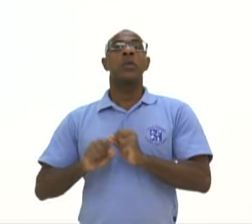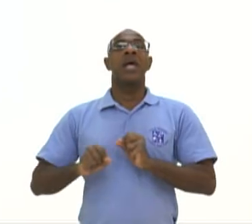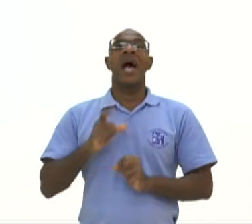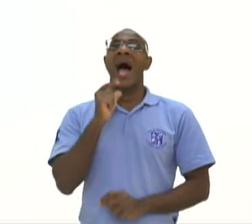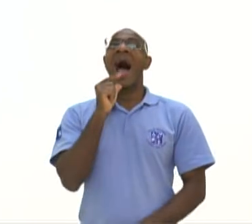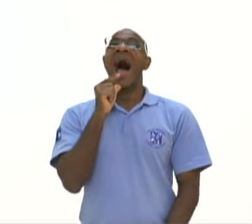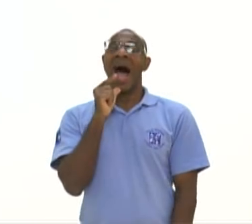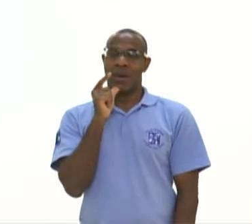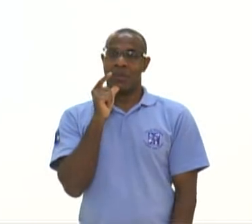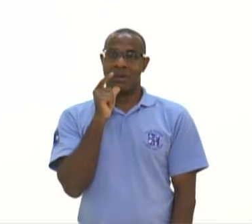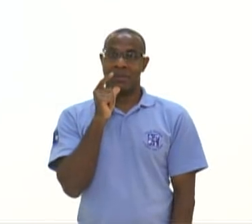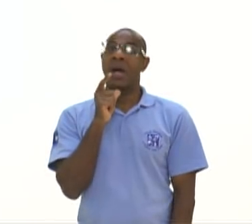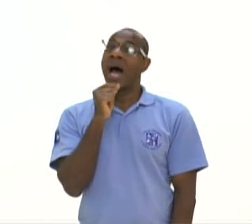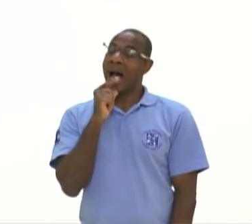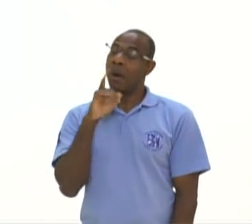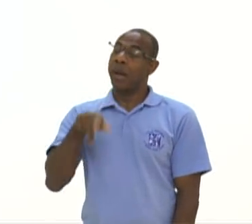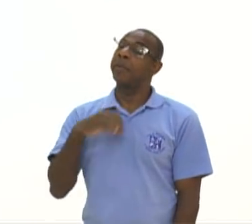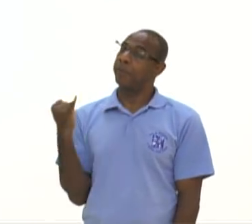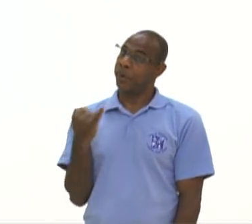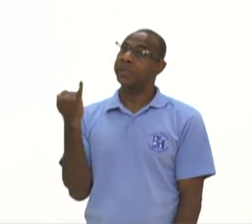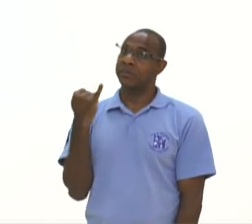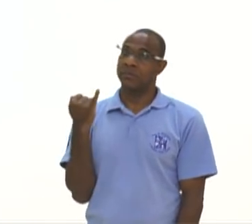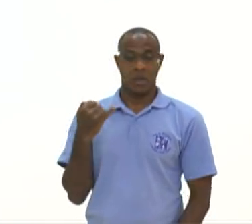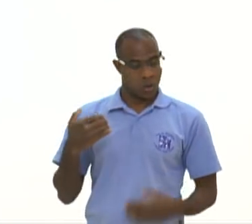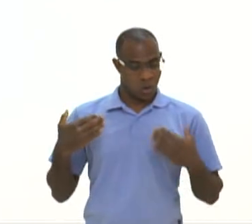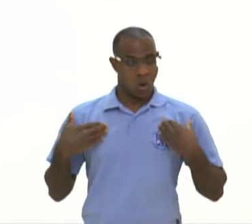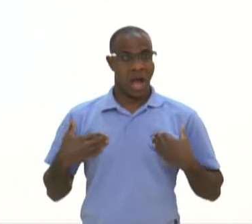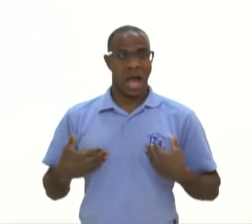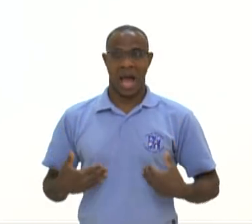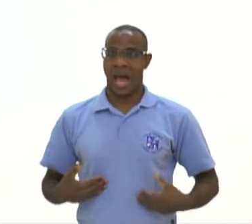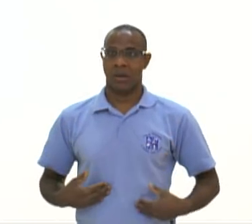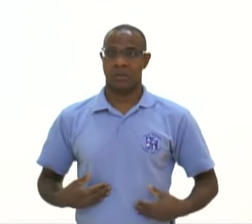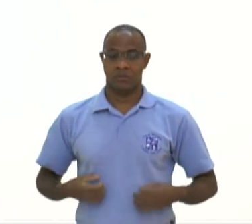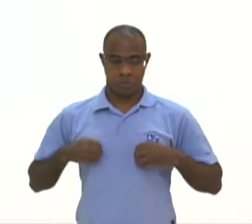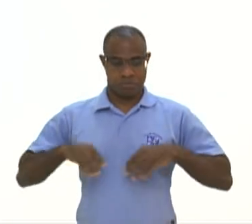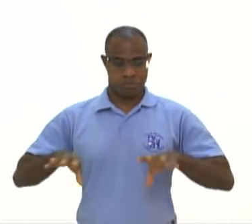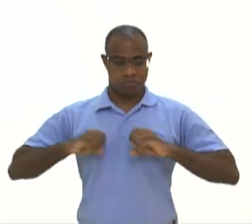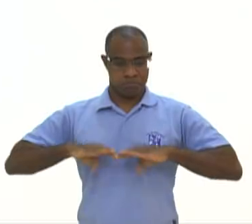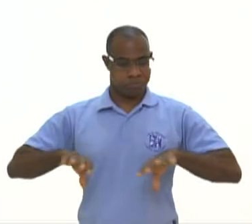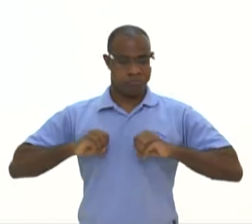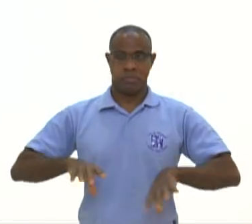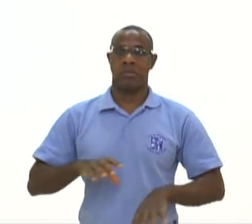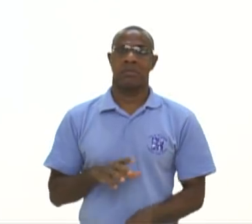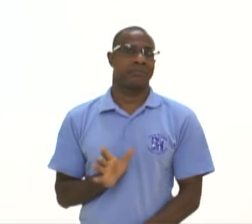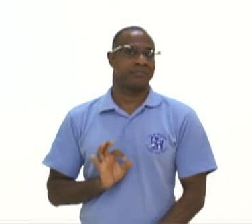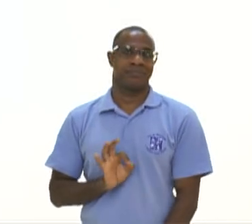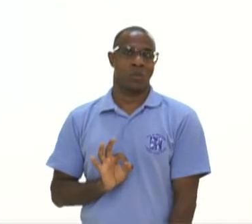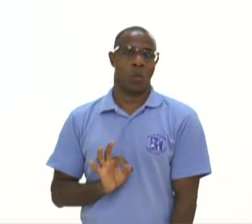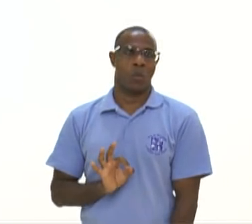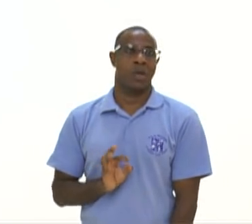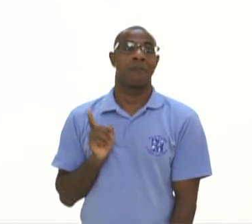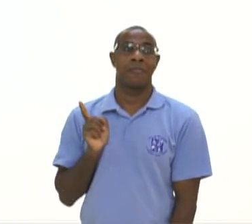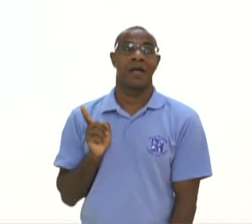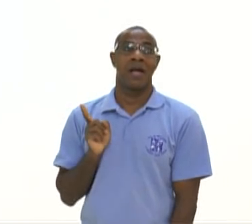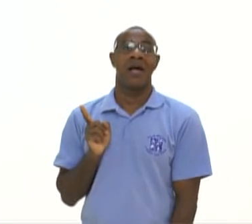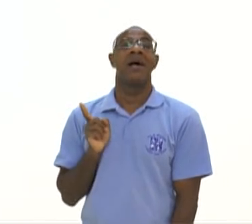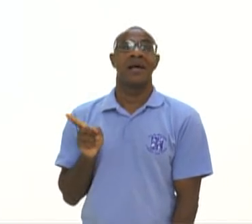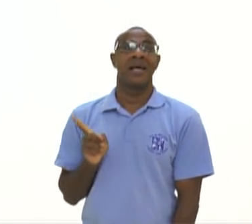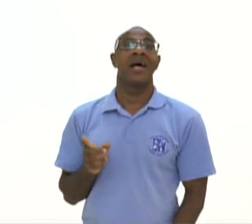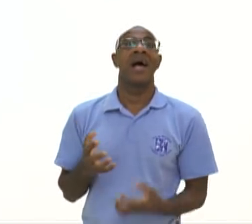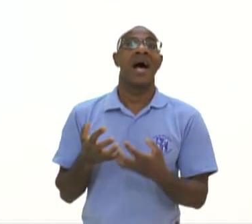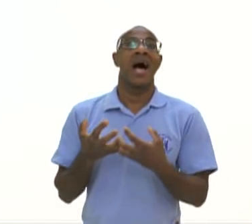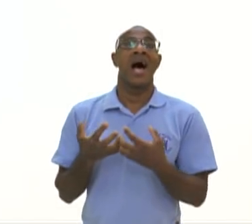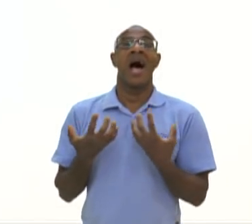importante, porque a água é essencial. O corpo não fica jogando água fora à toa. Então, é aqui que entra o